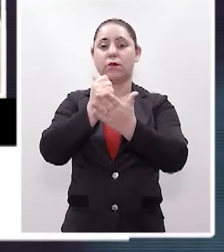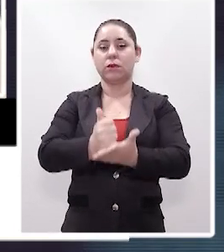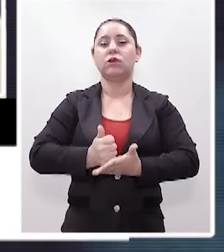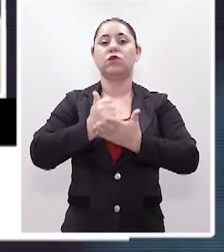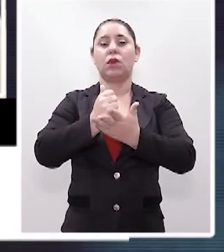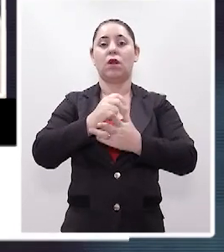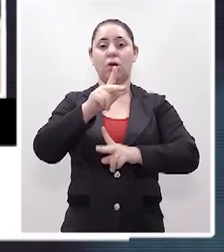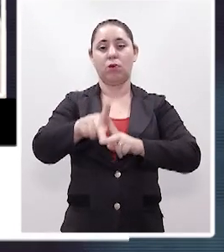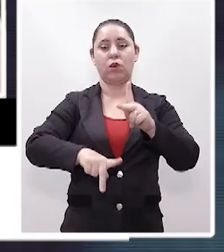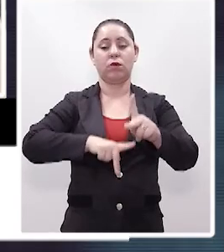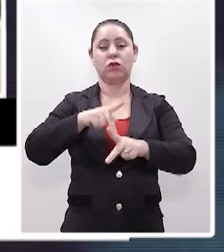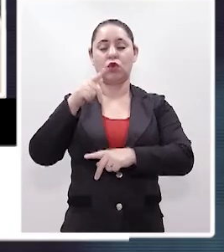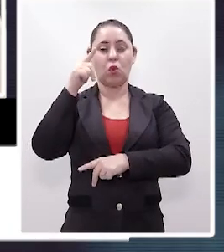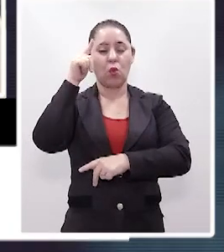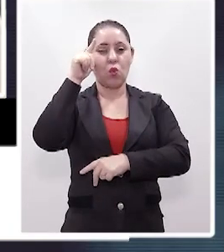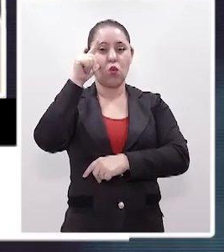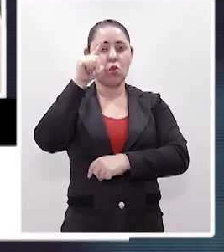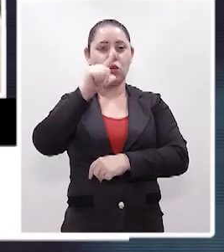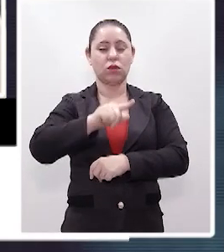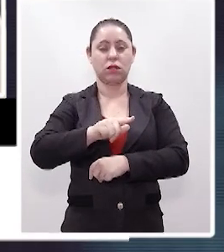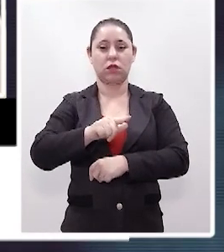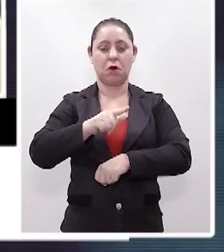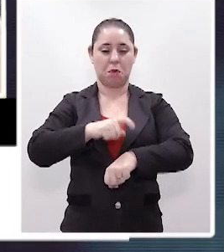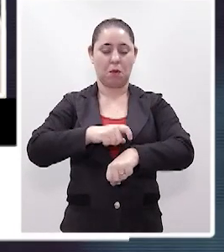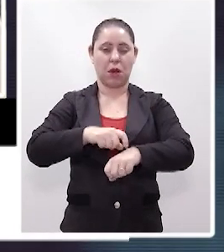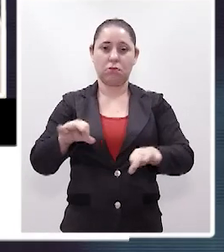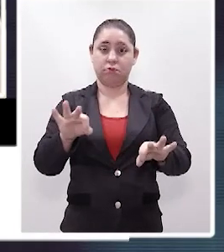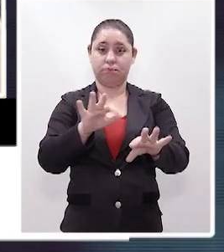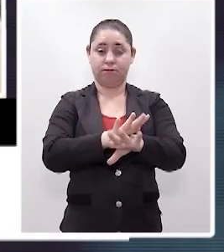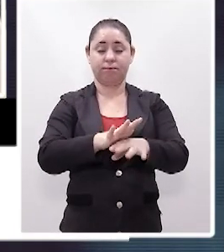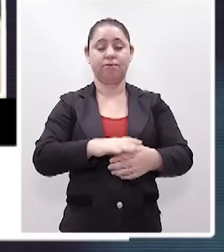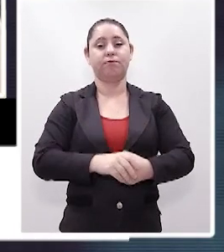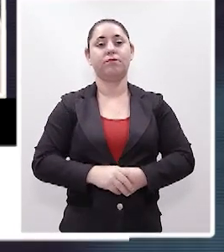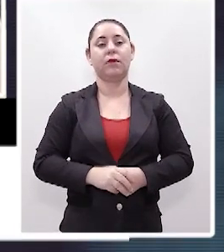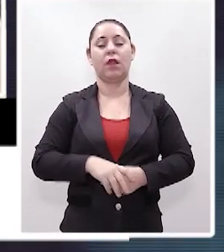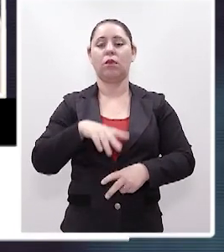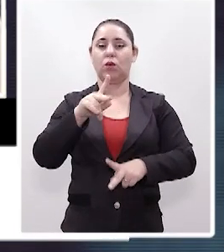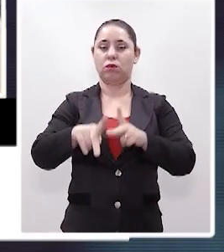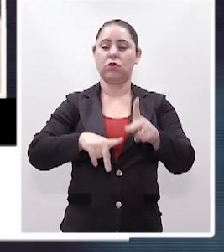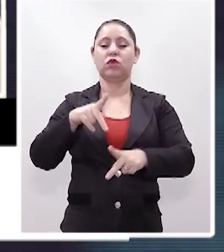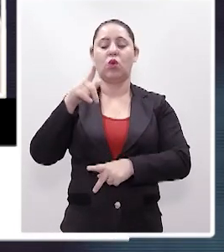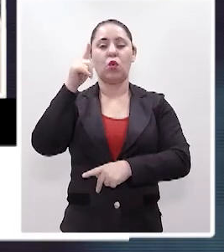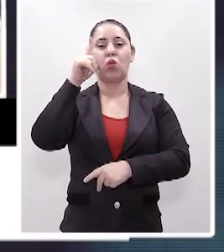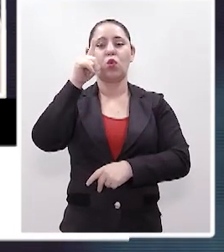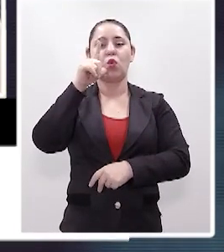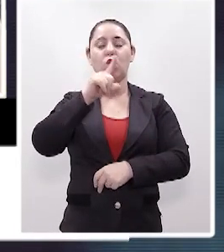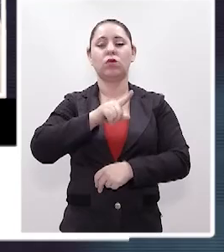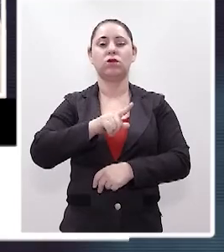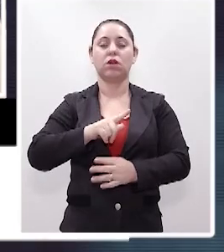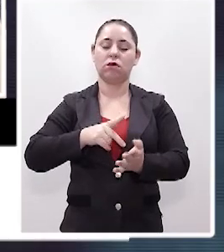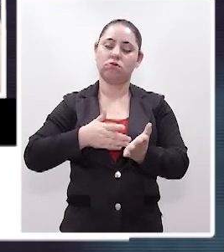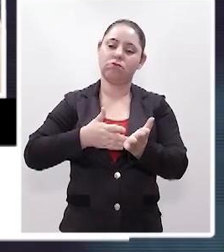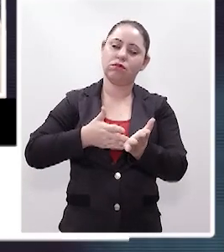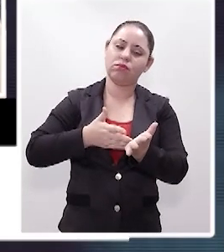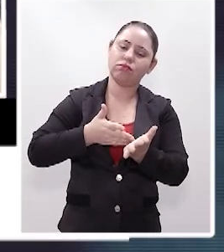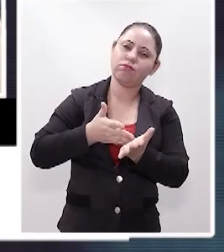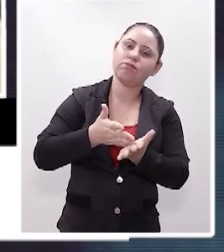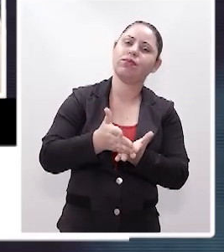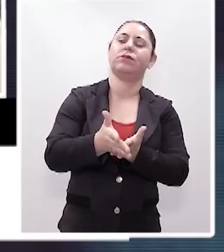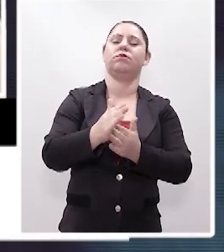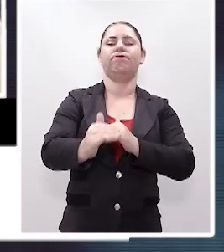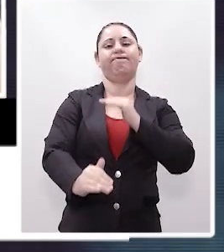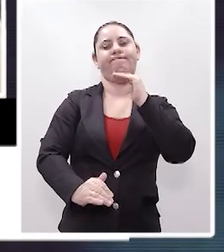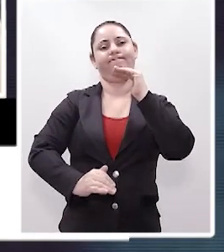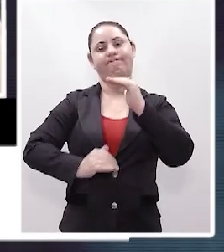possível que a população consiga passar por tudo isso, para que a população consiga caminhar com tudo